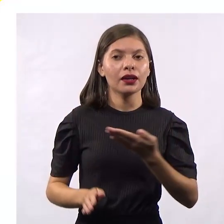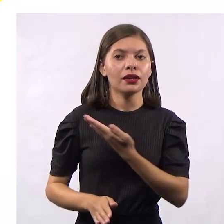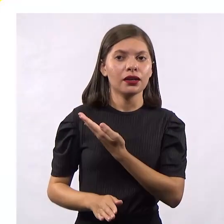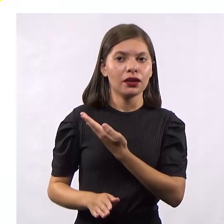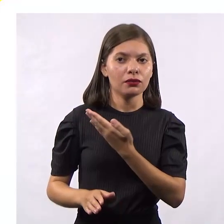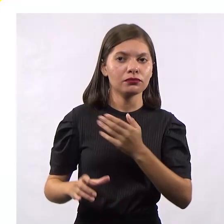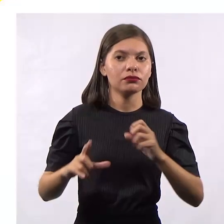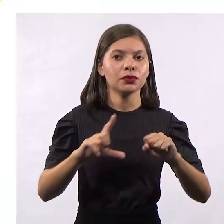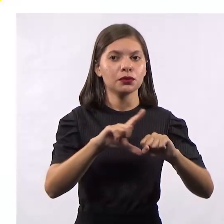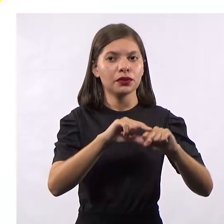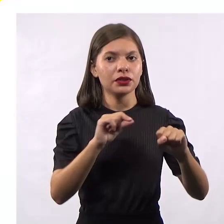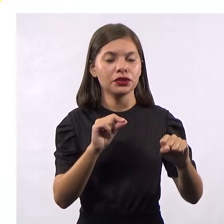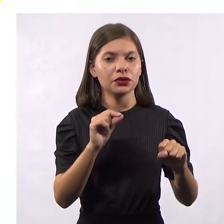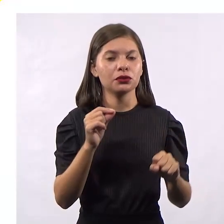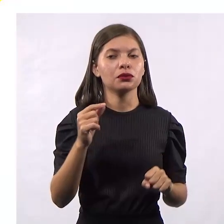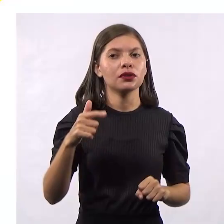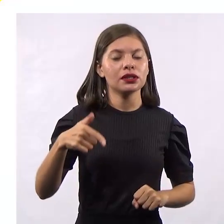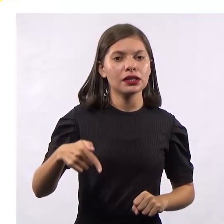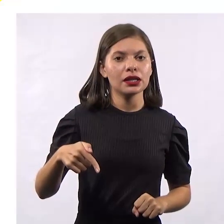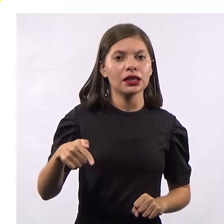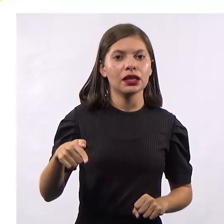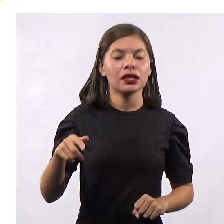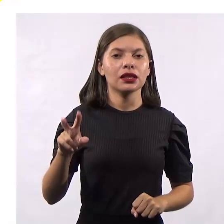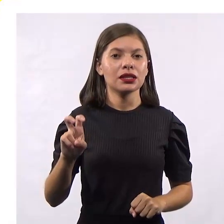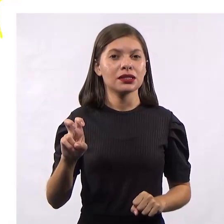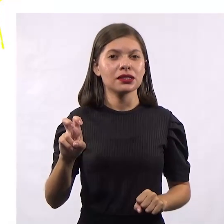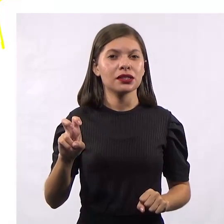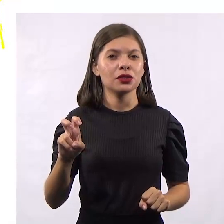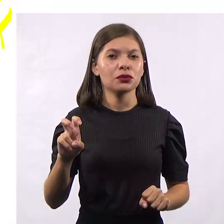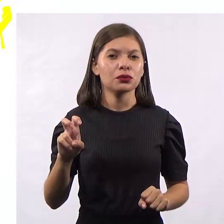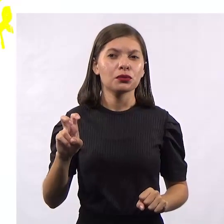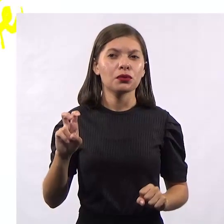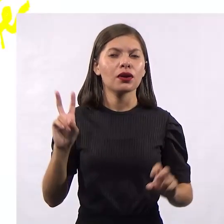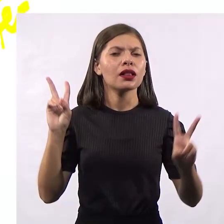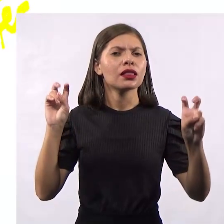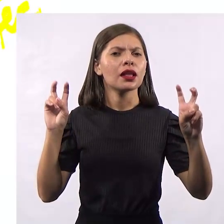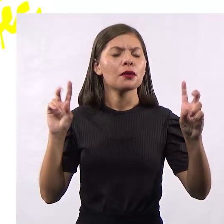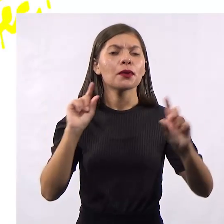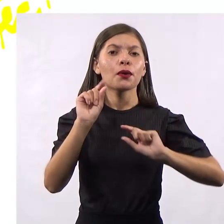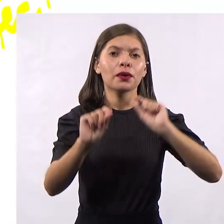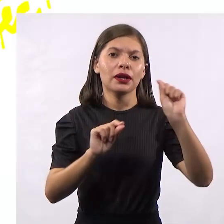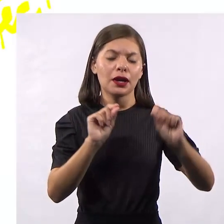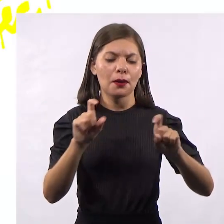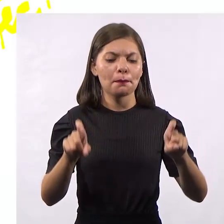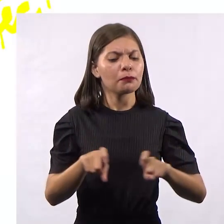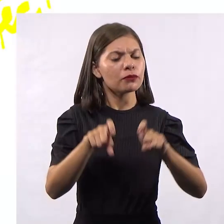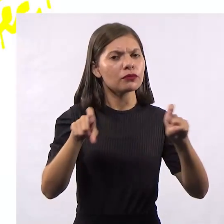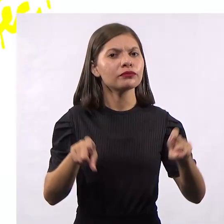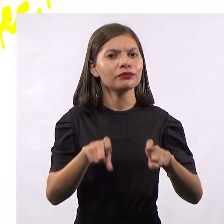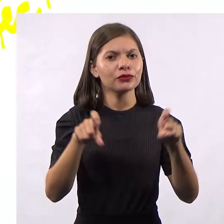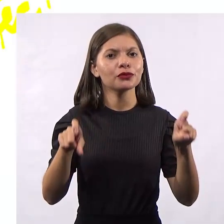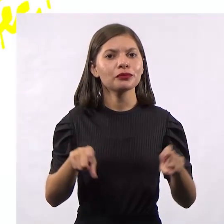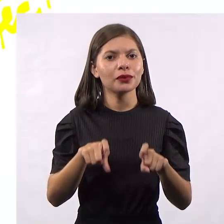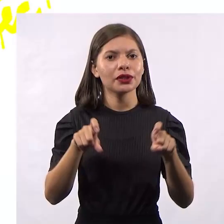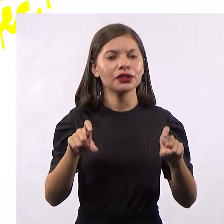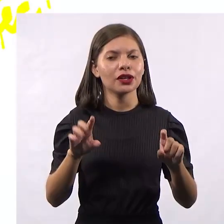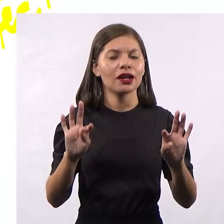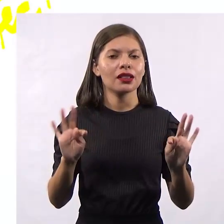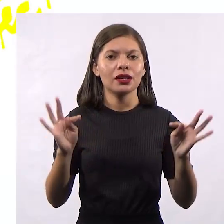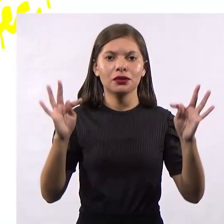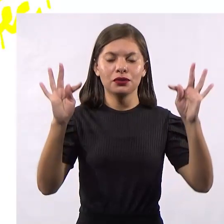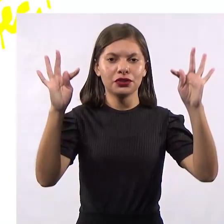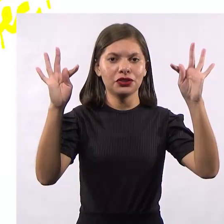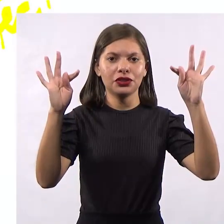aqui, do artigo 75, que envolvam, gente, tecnologia, tá? Depois vocês deem uma olhadinha lá para vocês